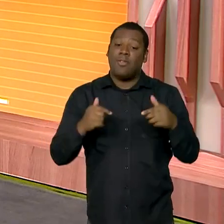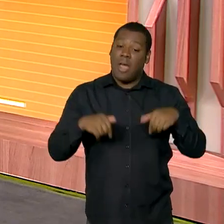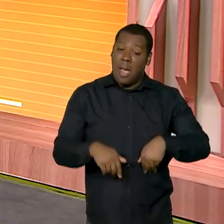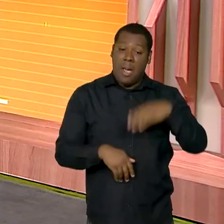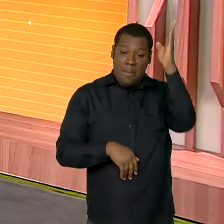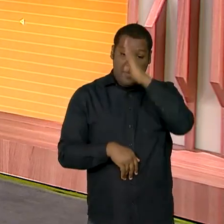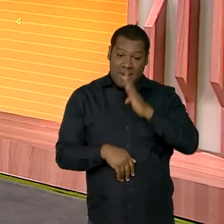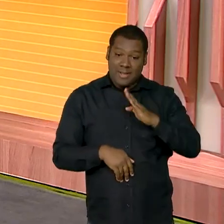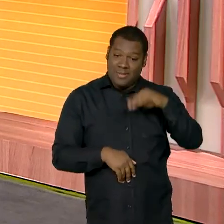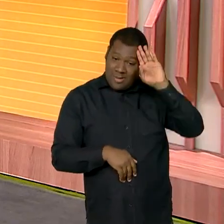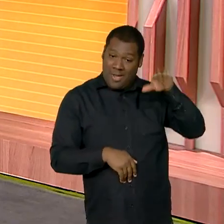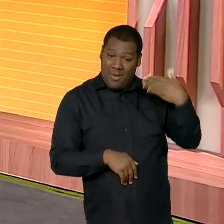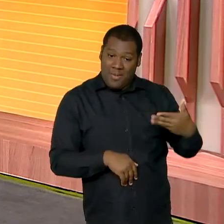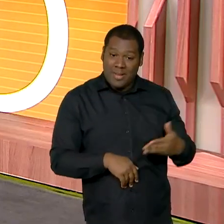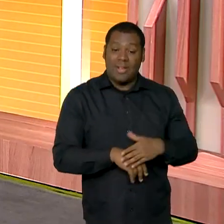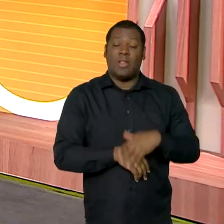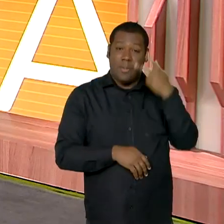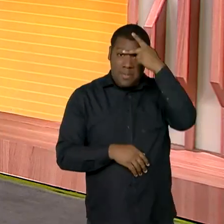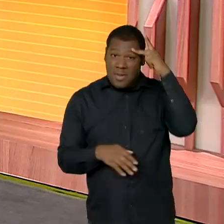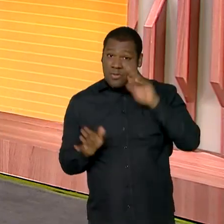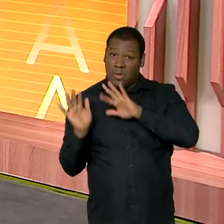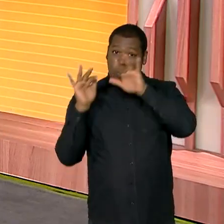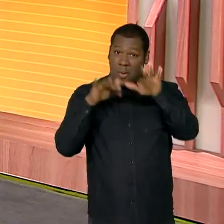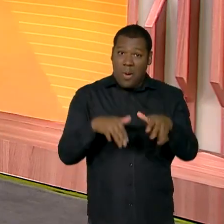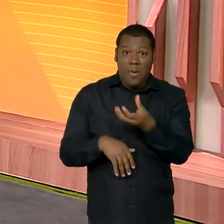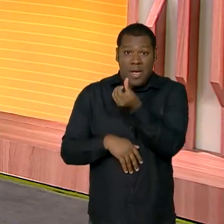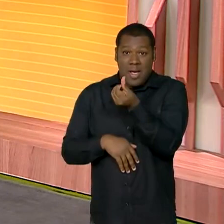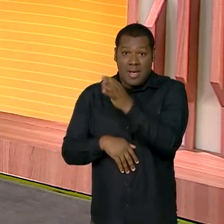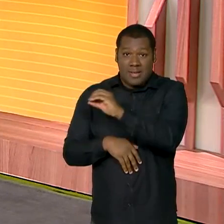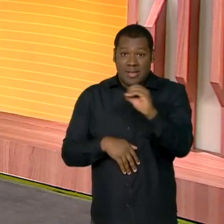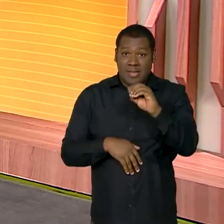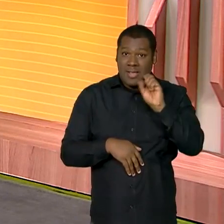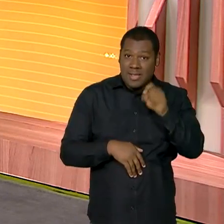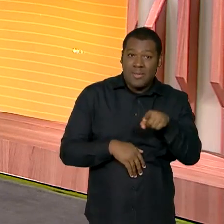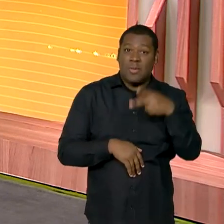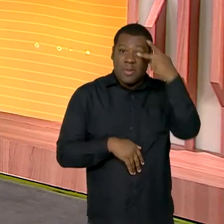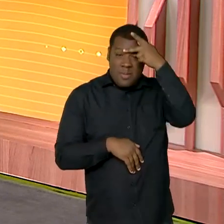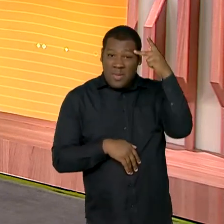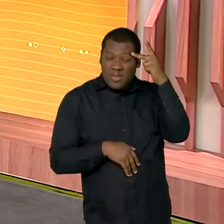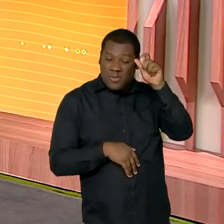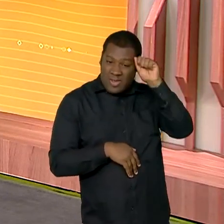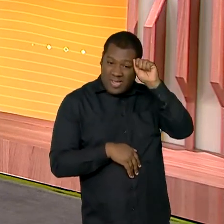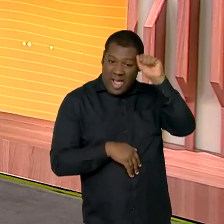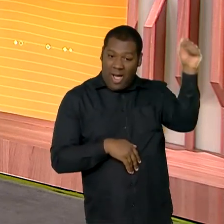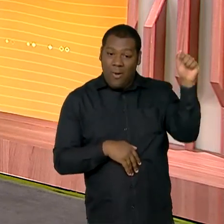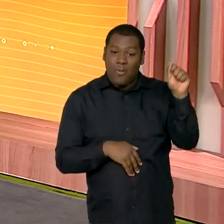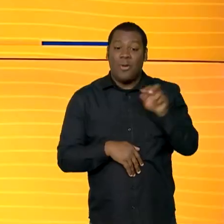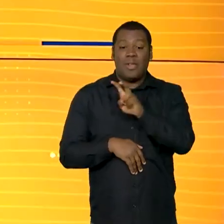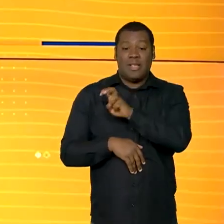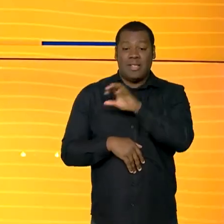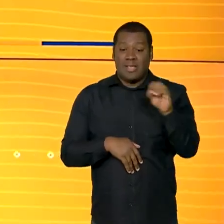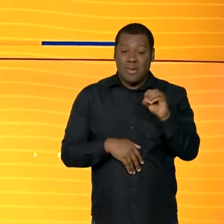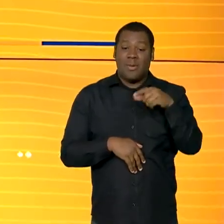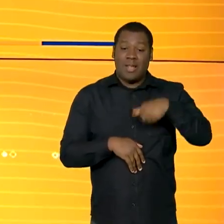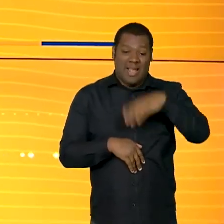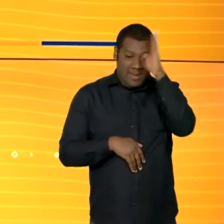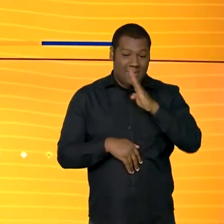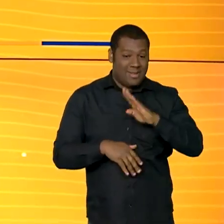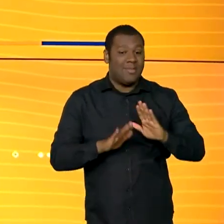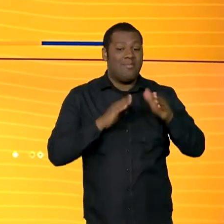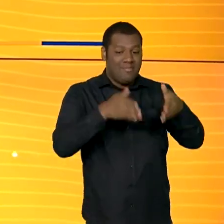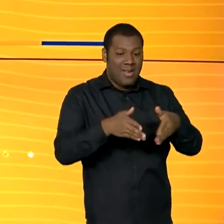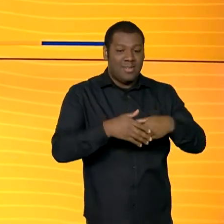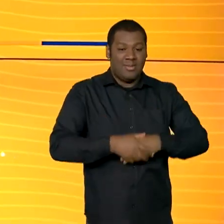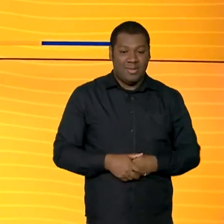reunir 600 mil pessoas e vai contar com mais de 50 escritores e artistas brasileiros. Lula e o